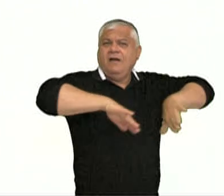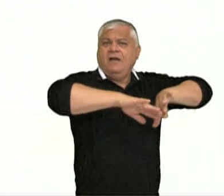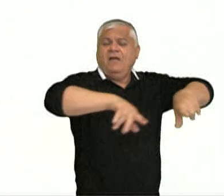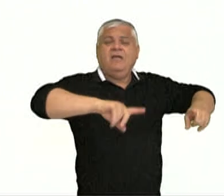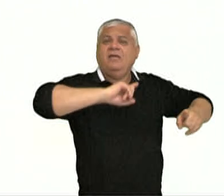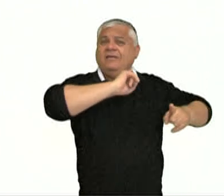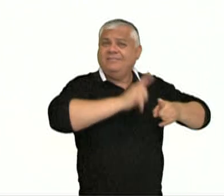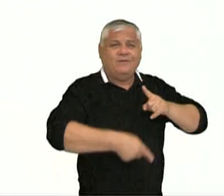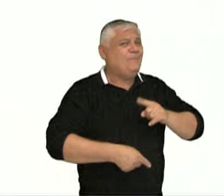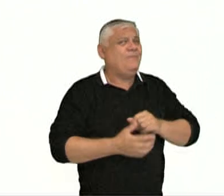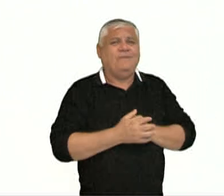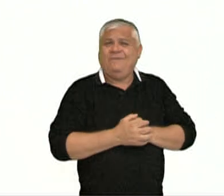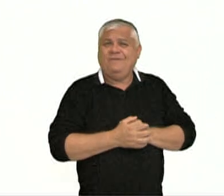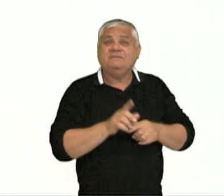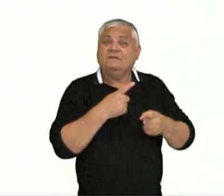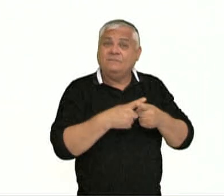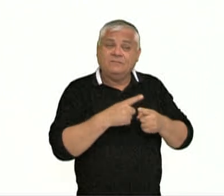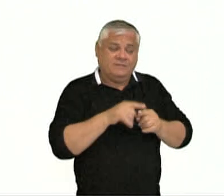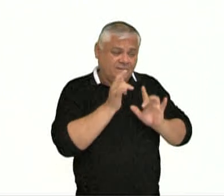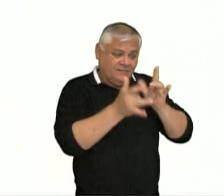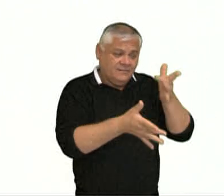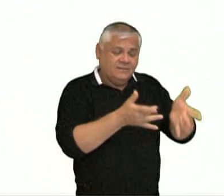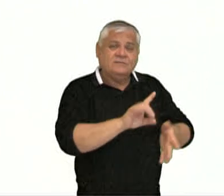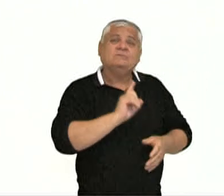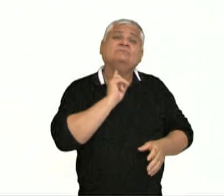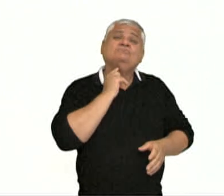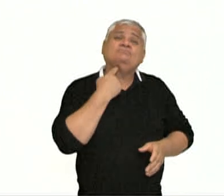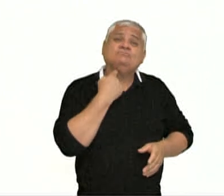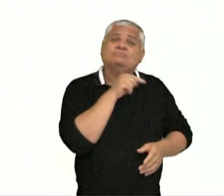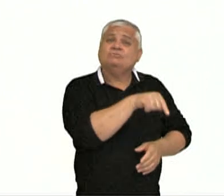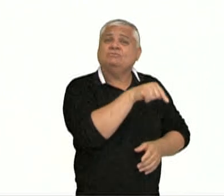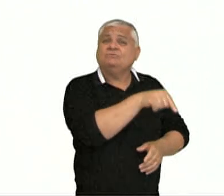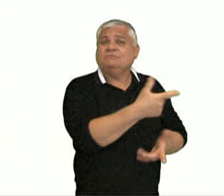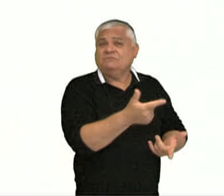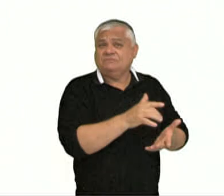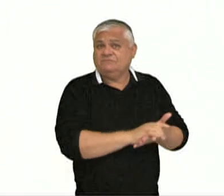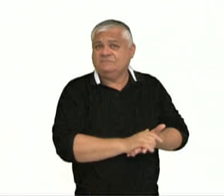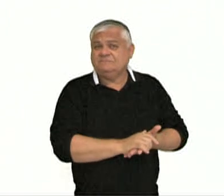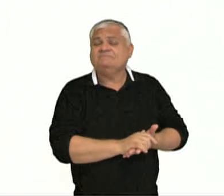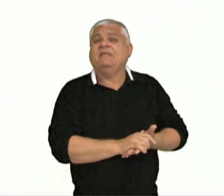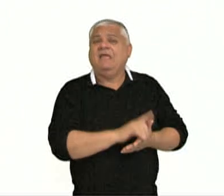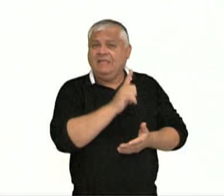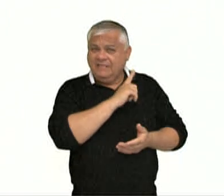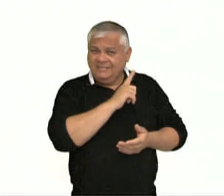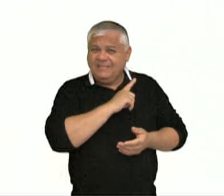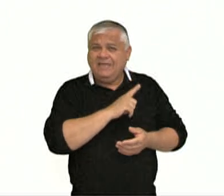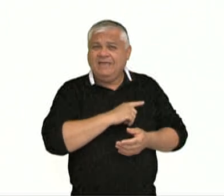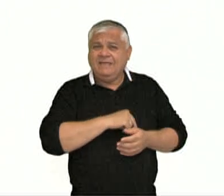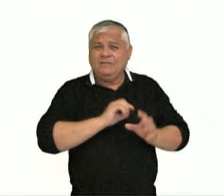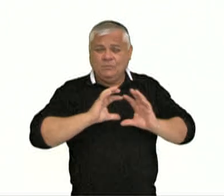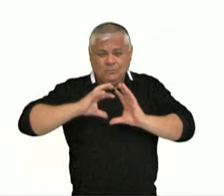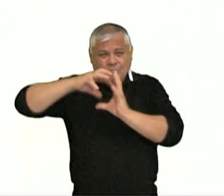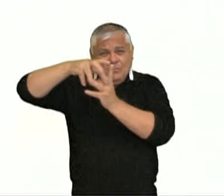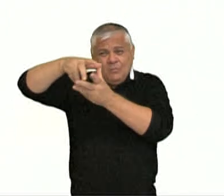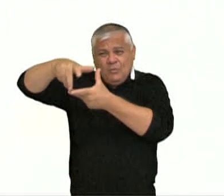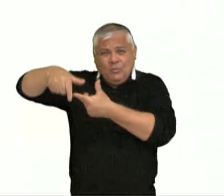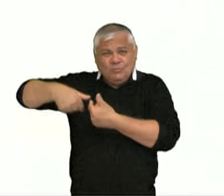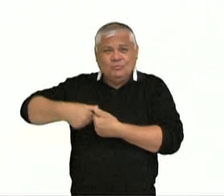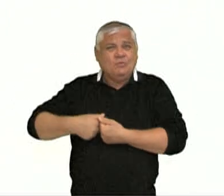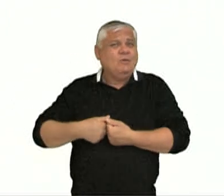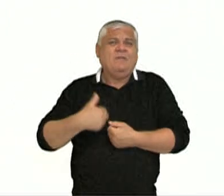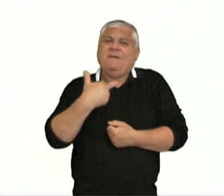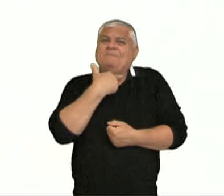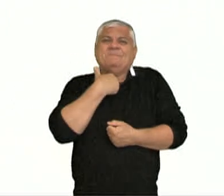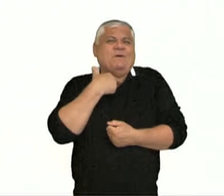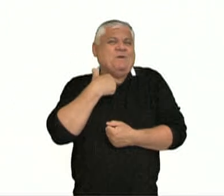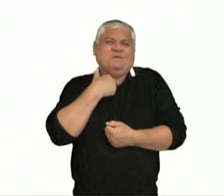pode ser utilizada para banho ou para atividades de lazer. Tem muitas praias pelo mundo que não têm essa